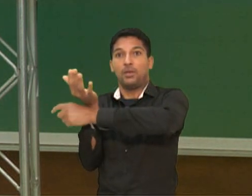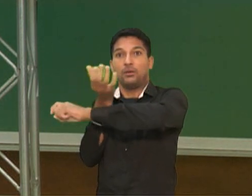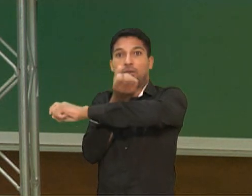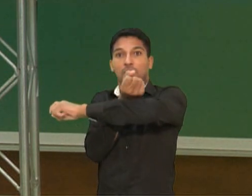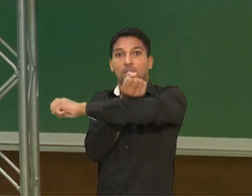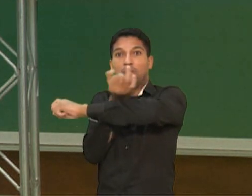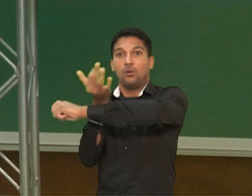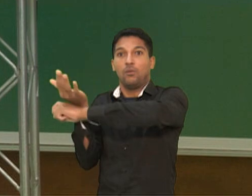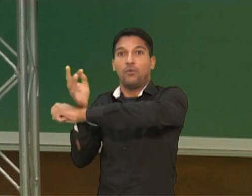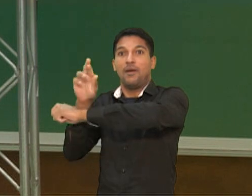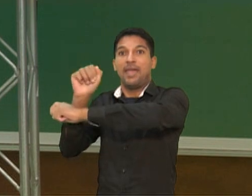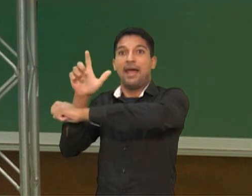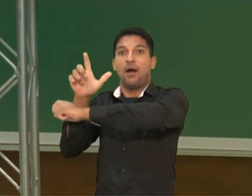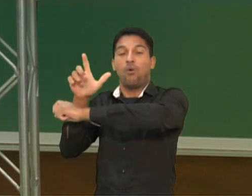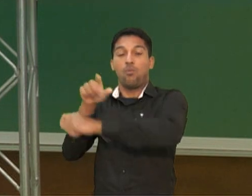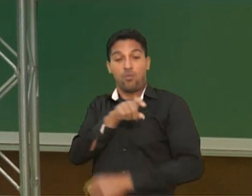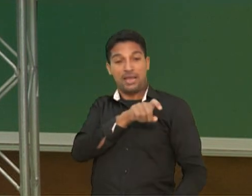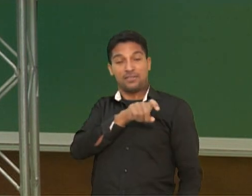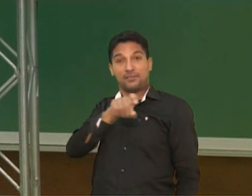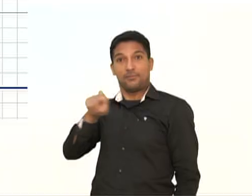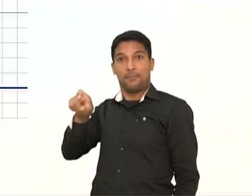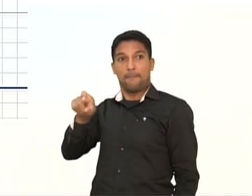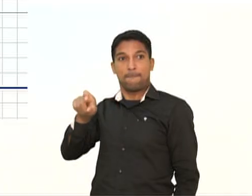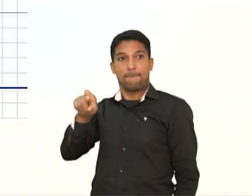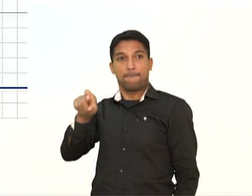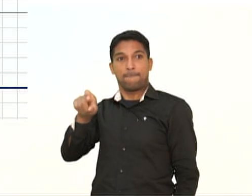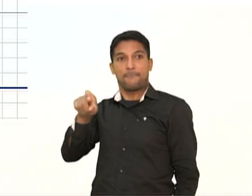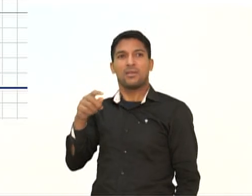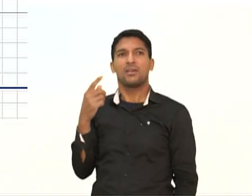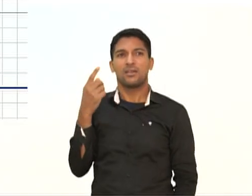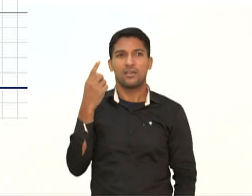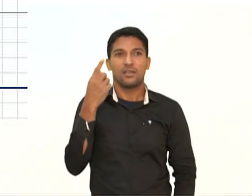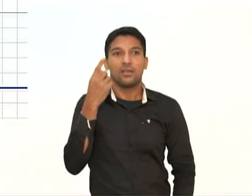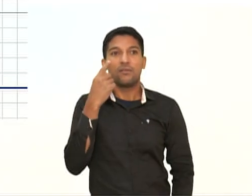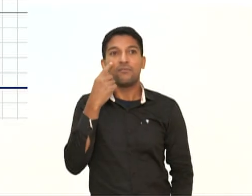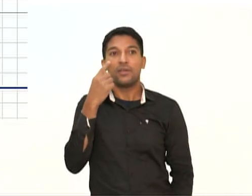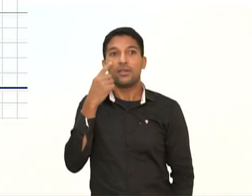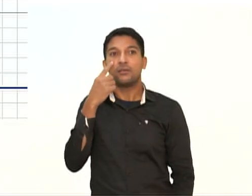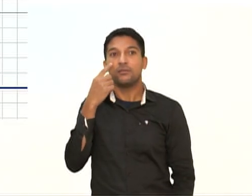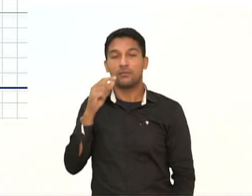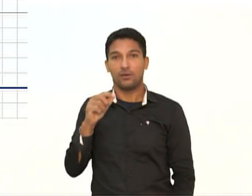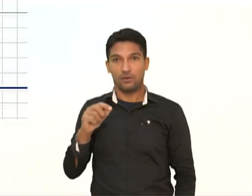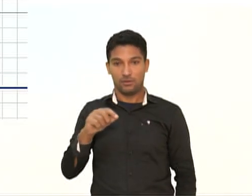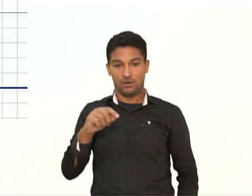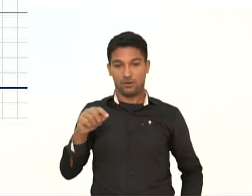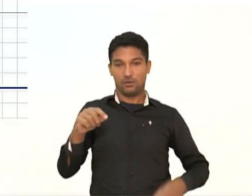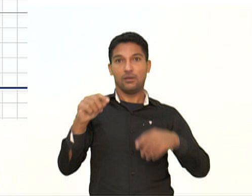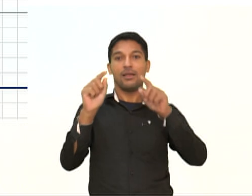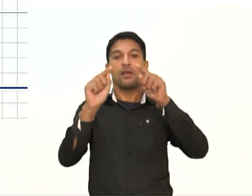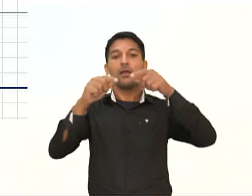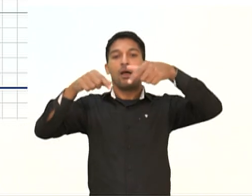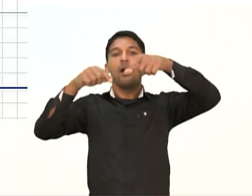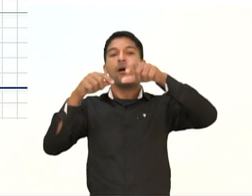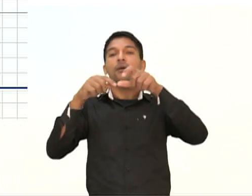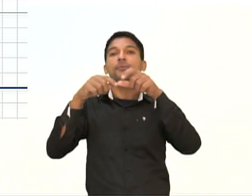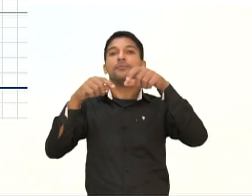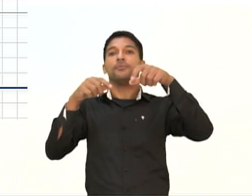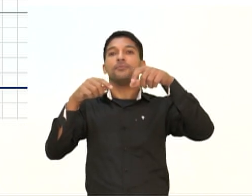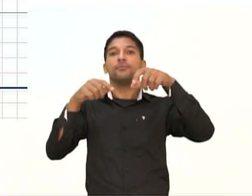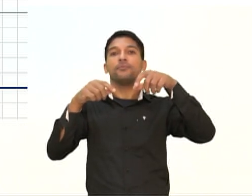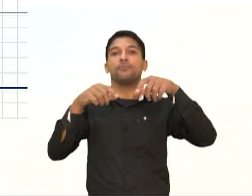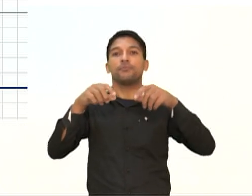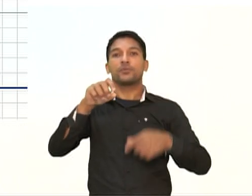Vejam que essa parábola eu coloquei em vermelha, ela não intercepta o eixo x, tá? Porque não tem raiz real, é